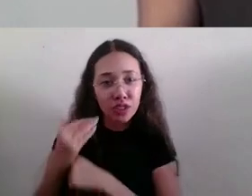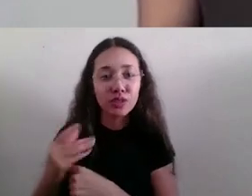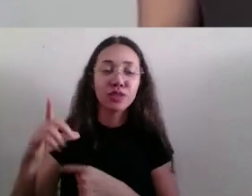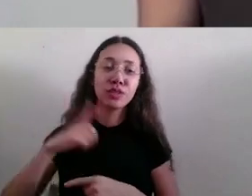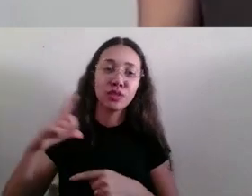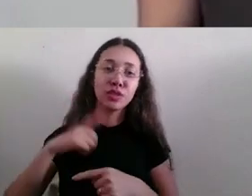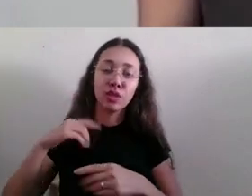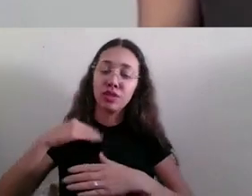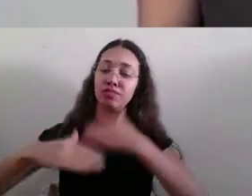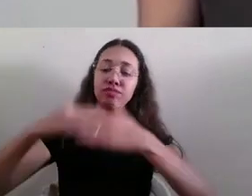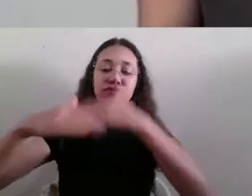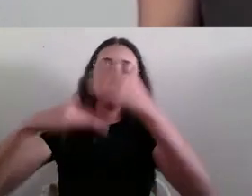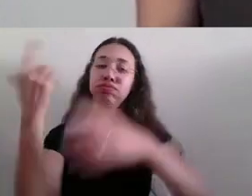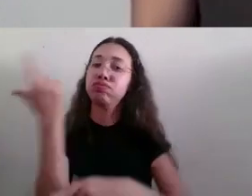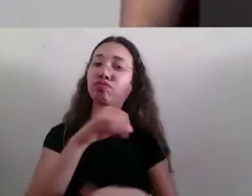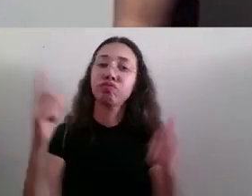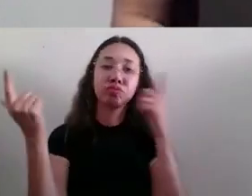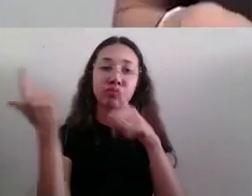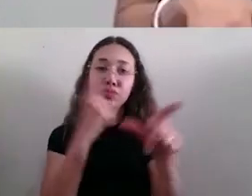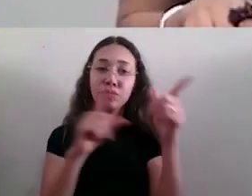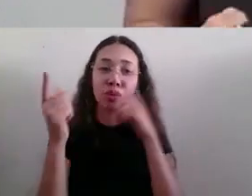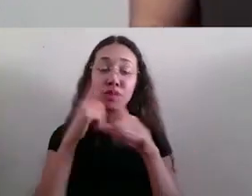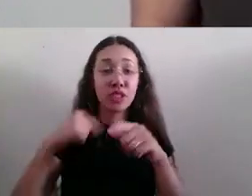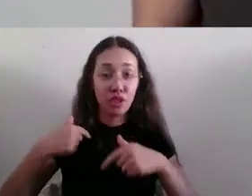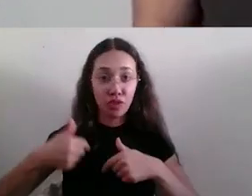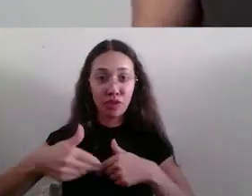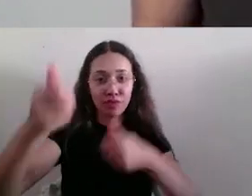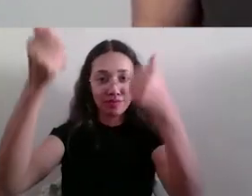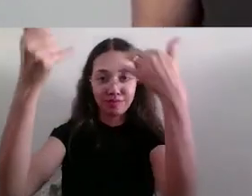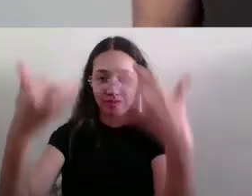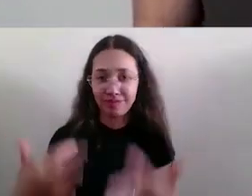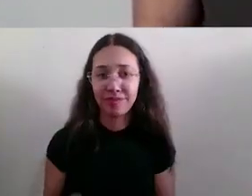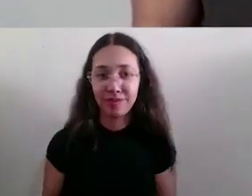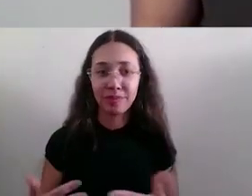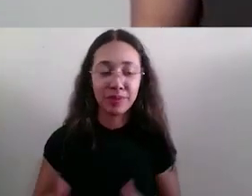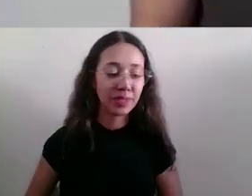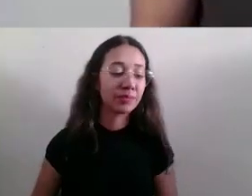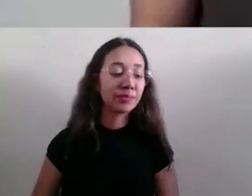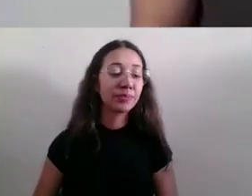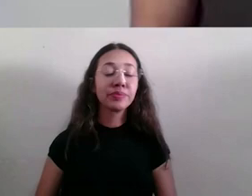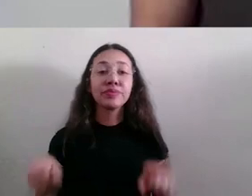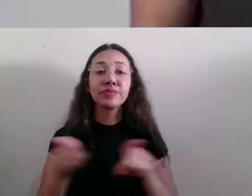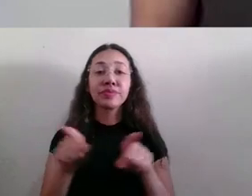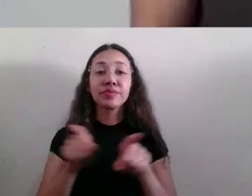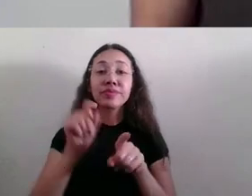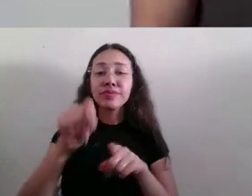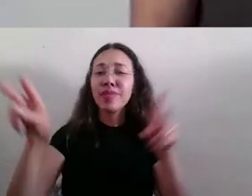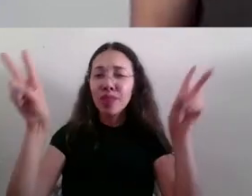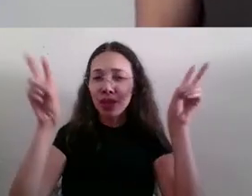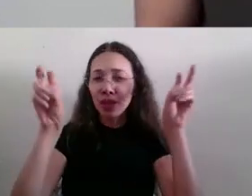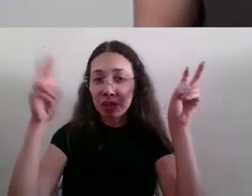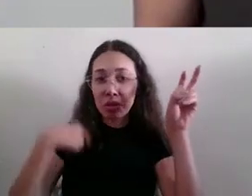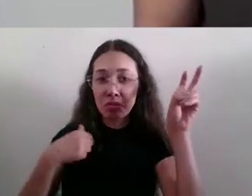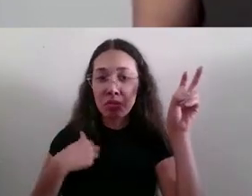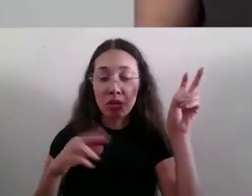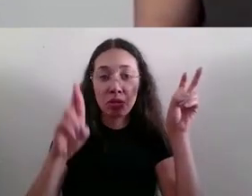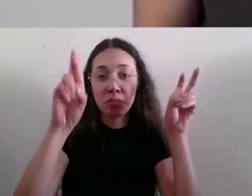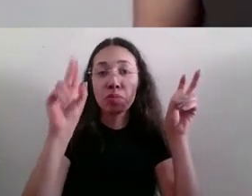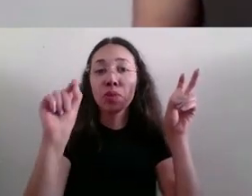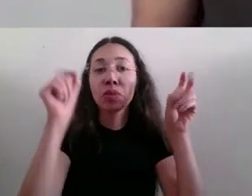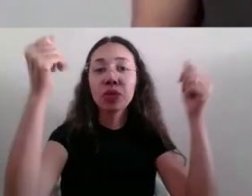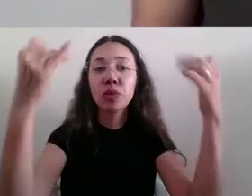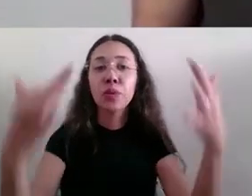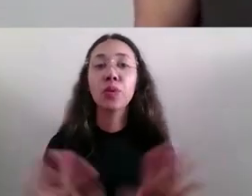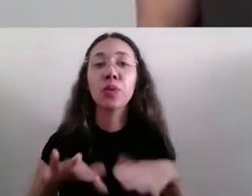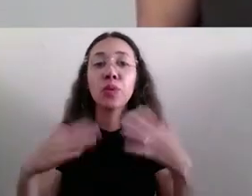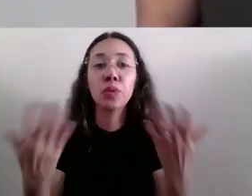superar vários desafios que eu vou expor aqui ao longo da exposição. O tema que eu fiquei responsável por trazer diz